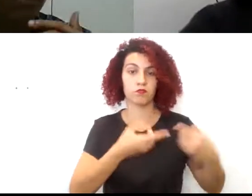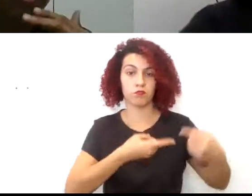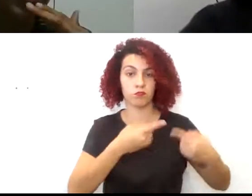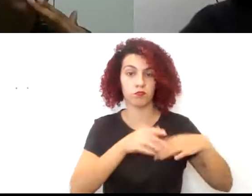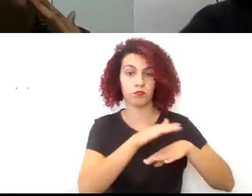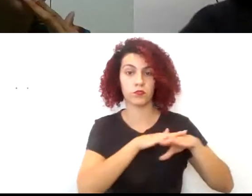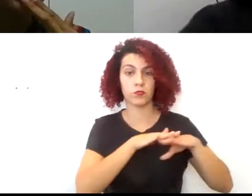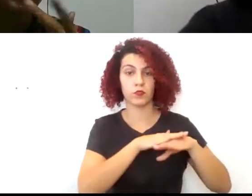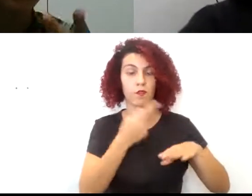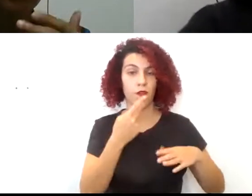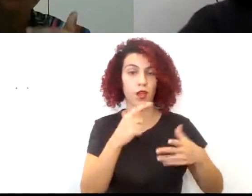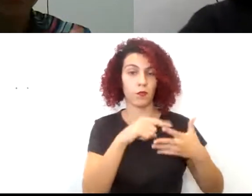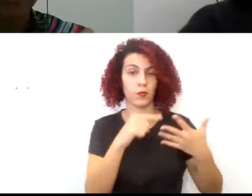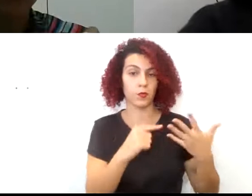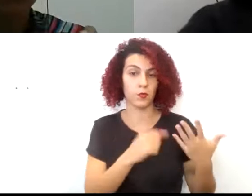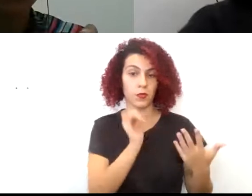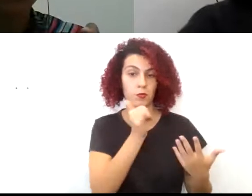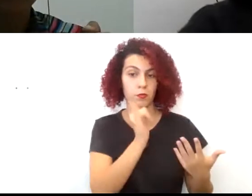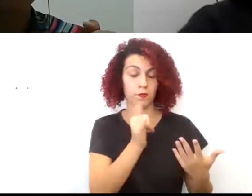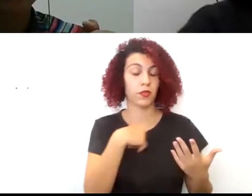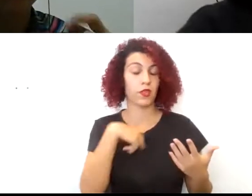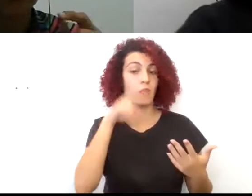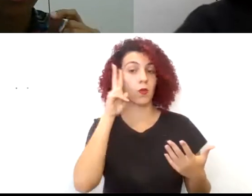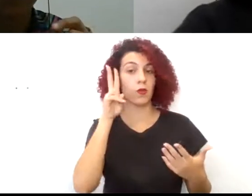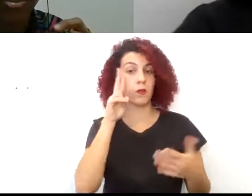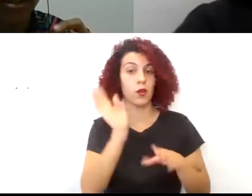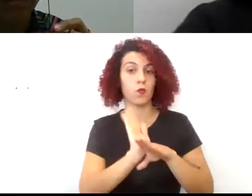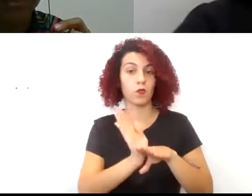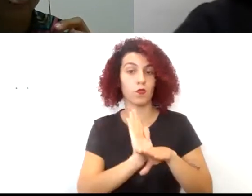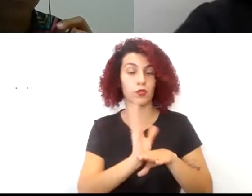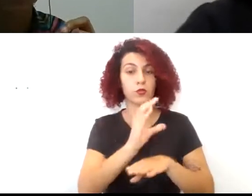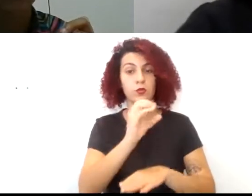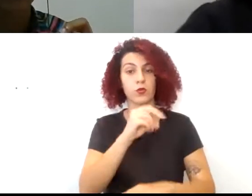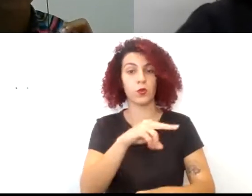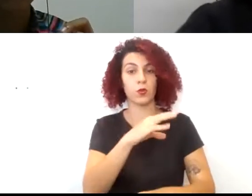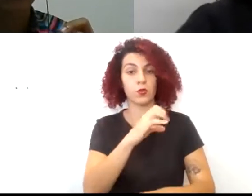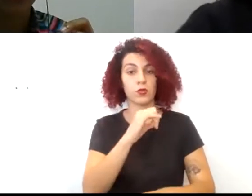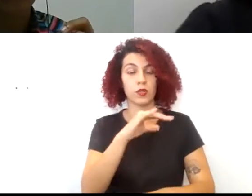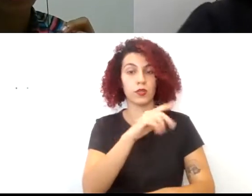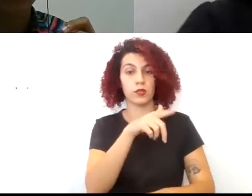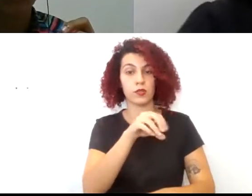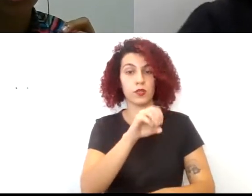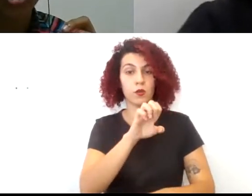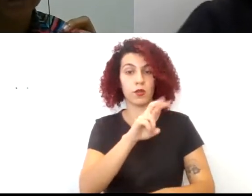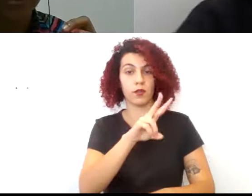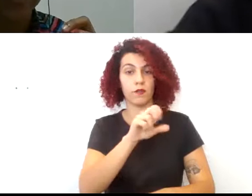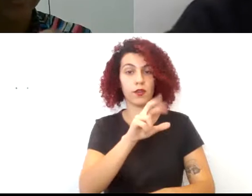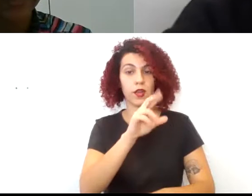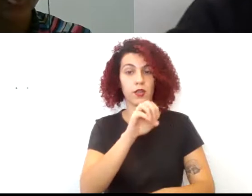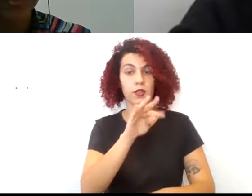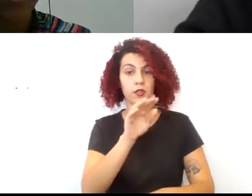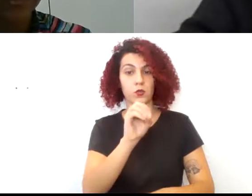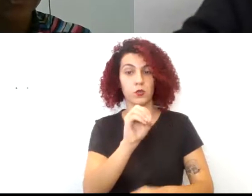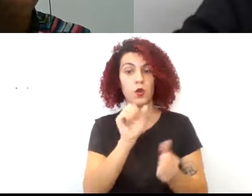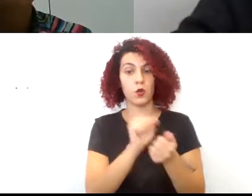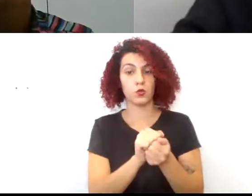ela só para excluir abordar E aí eu lembrei ela de um de um vídeo eu da Conceição Evaristo quando ela esteve um Angela Davis